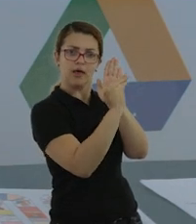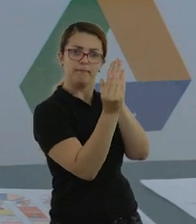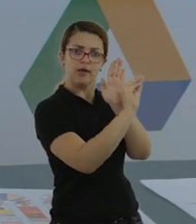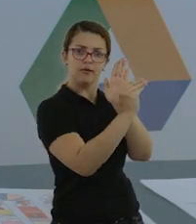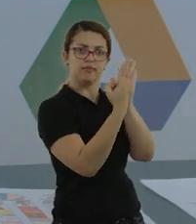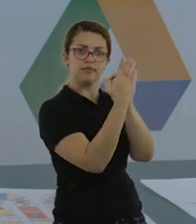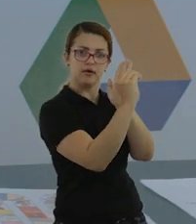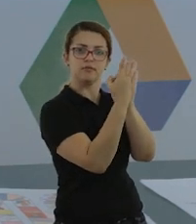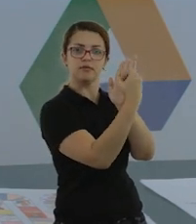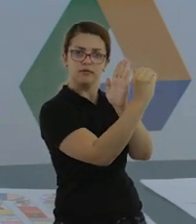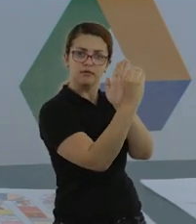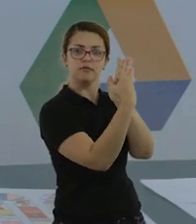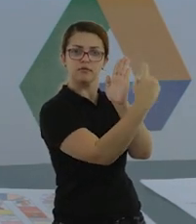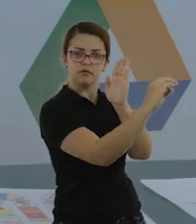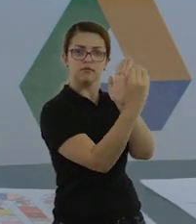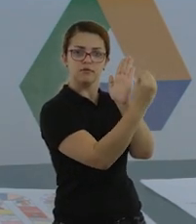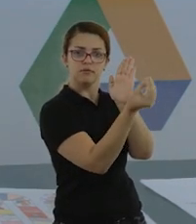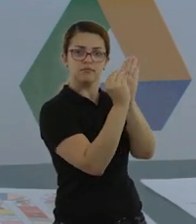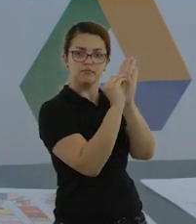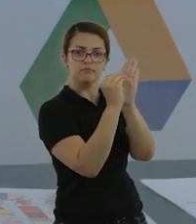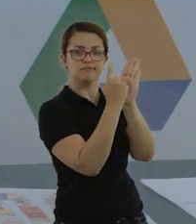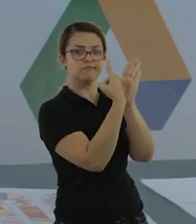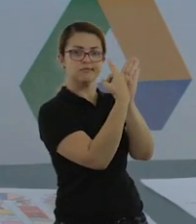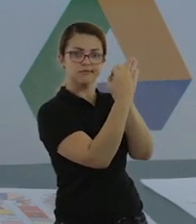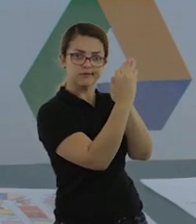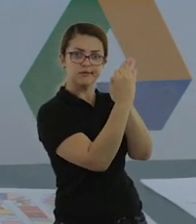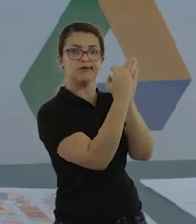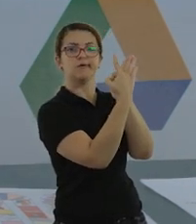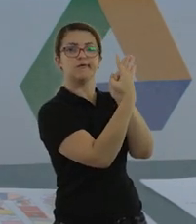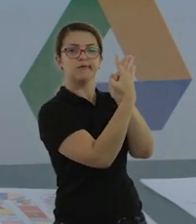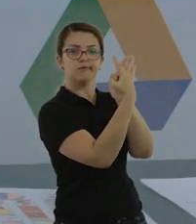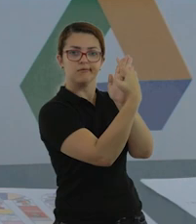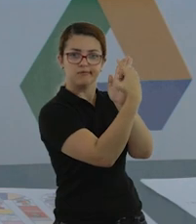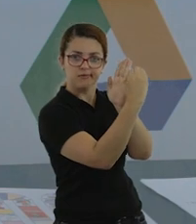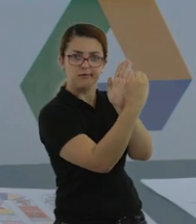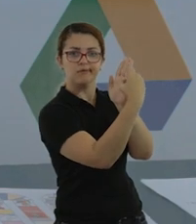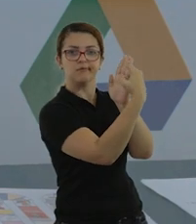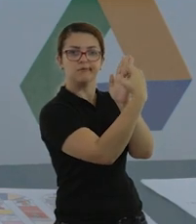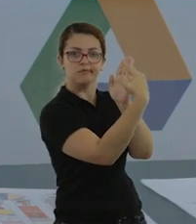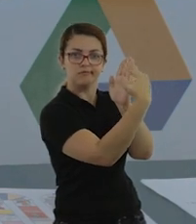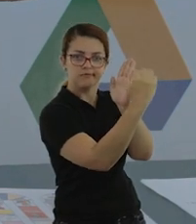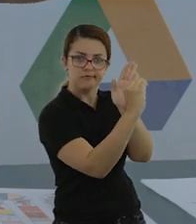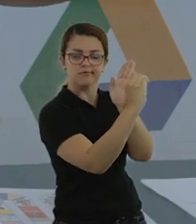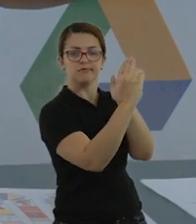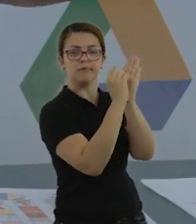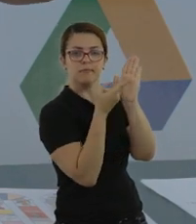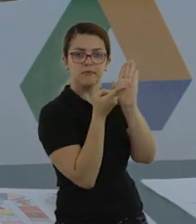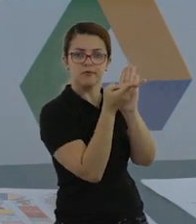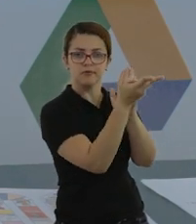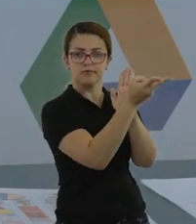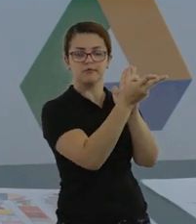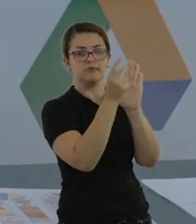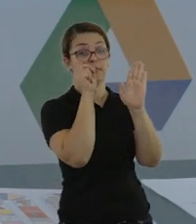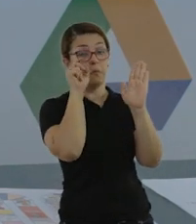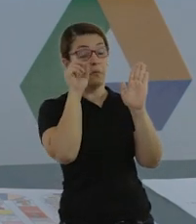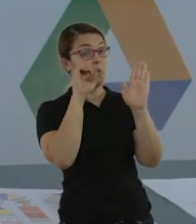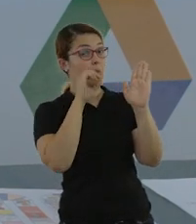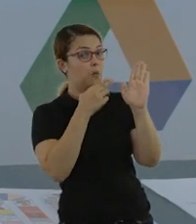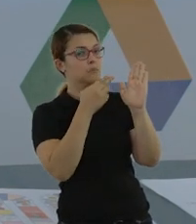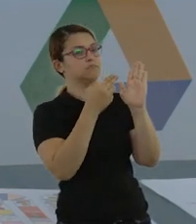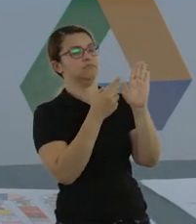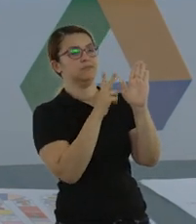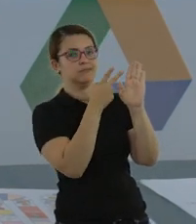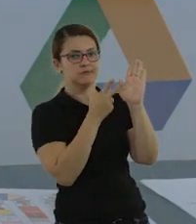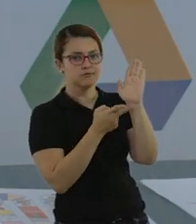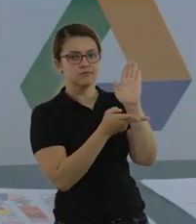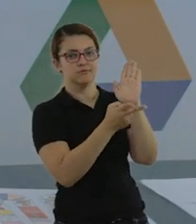ir adicionando 10. Lembra, então, se aqui eu tenho 100, 110, 120 e assim por diante. Mas você também pode completar a sua tabela contando